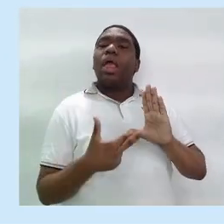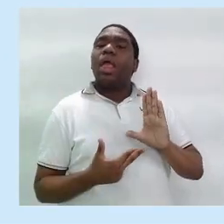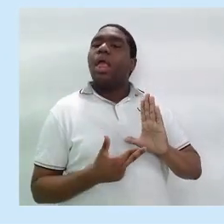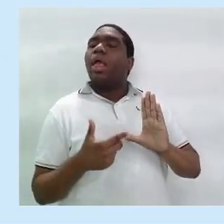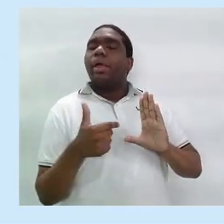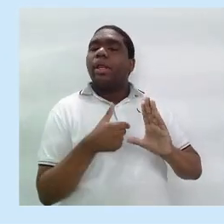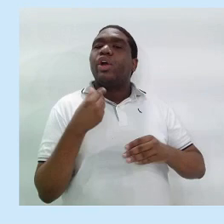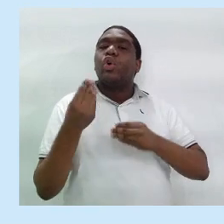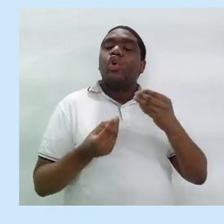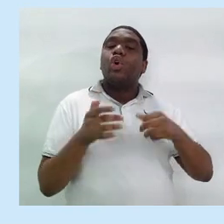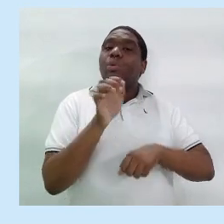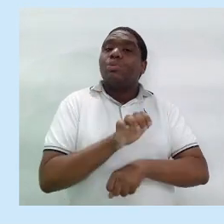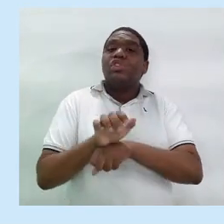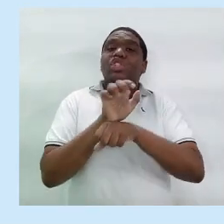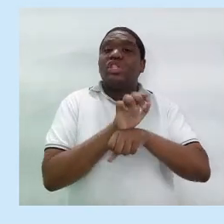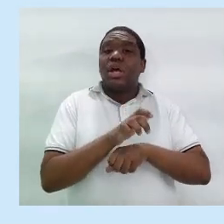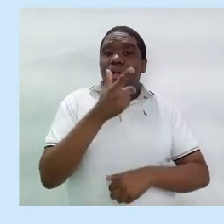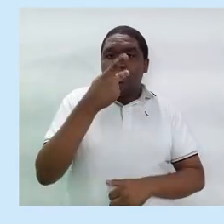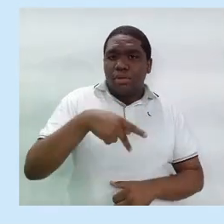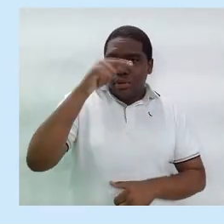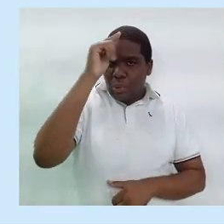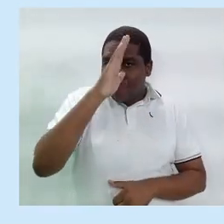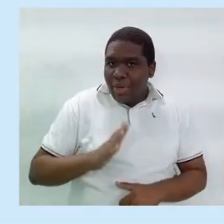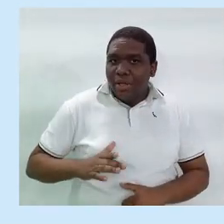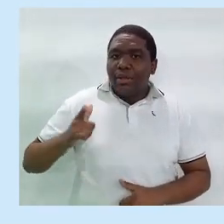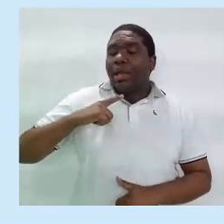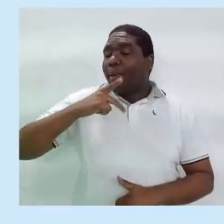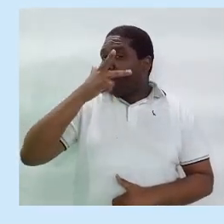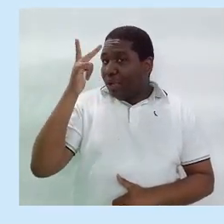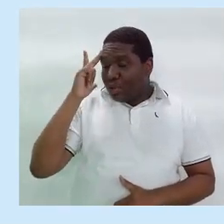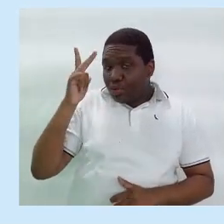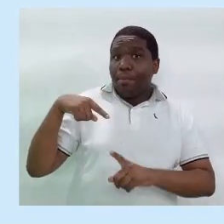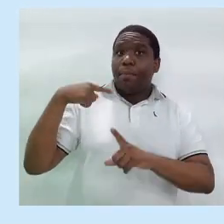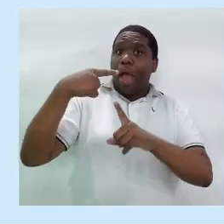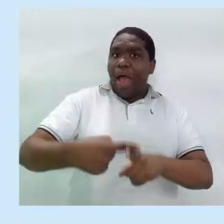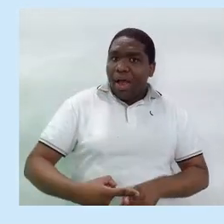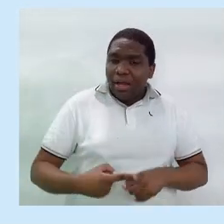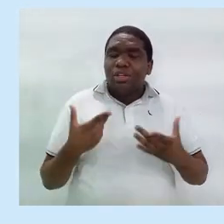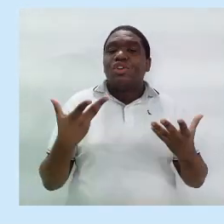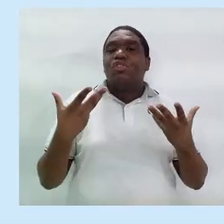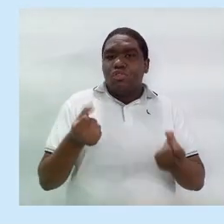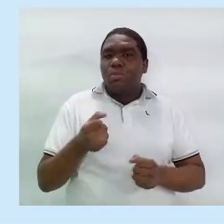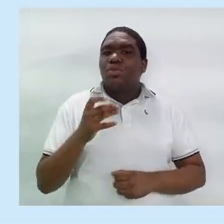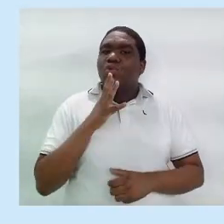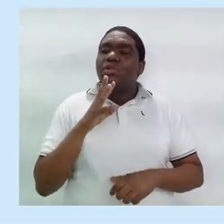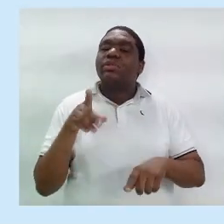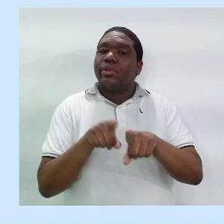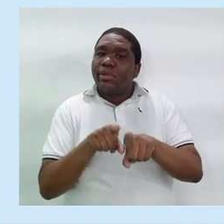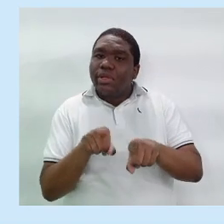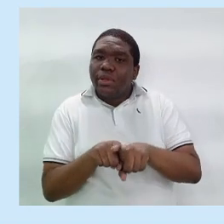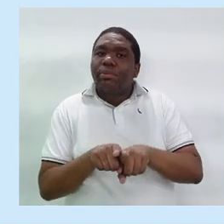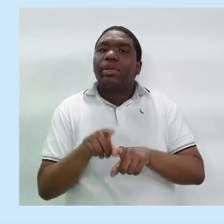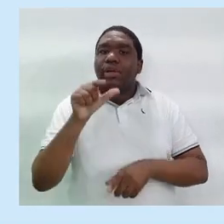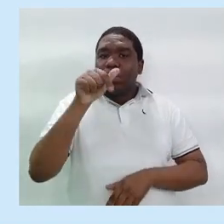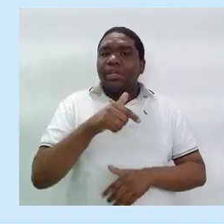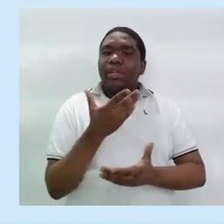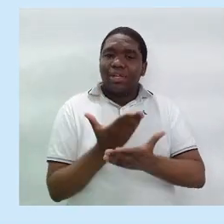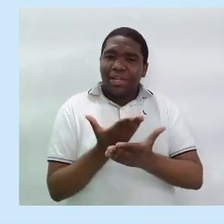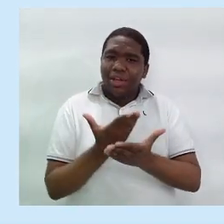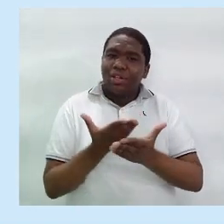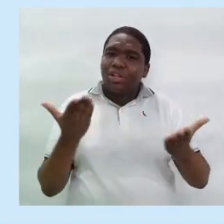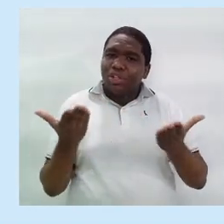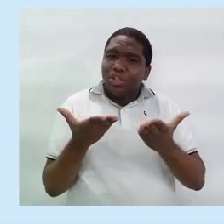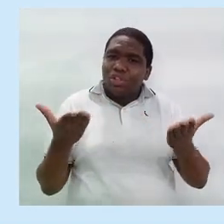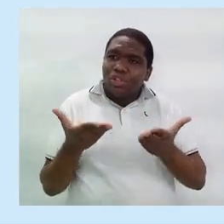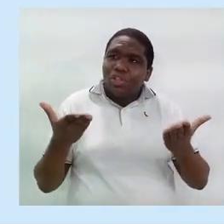o estado brasileiro em que há mais adeptos? Vamos conhecer. Também dedico a nossa aula de